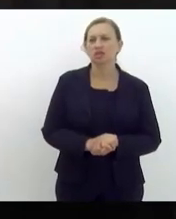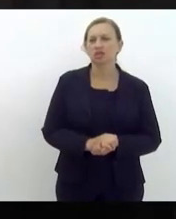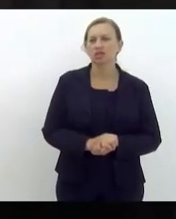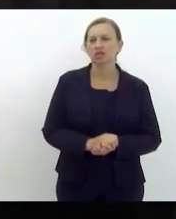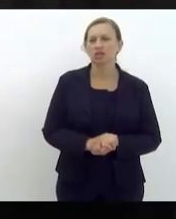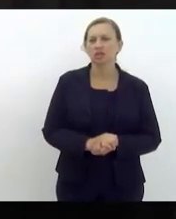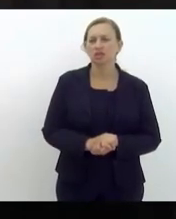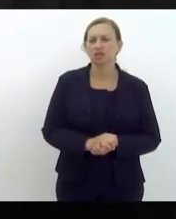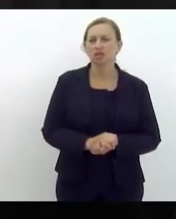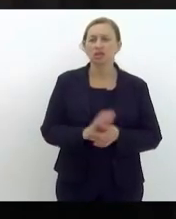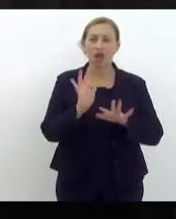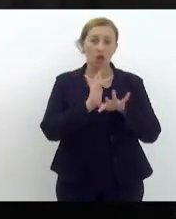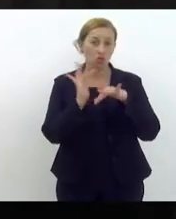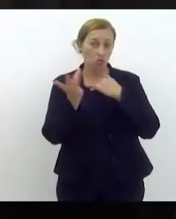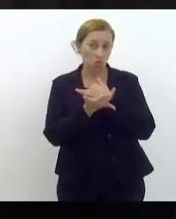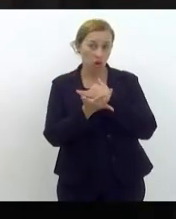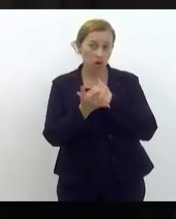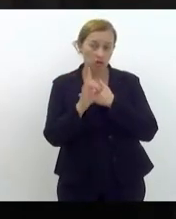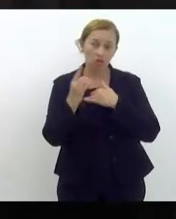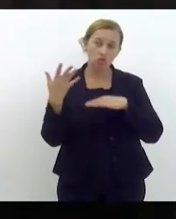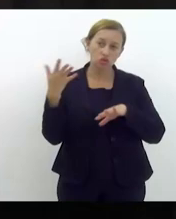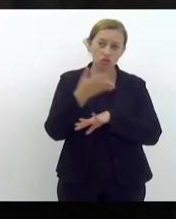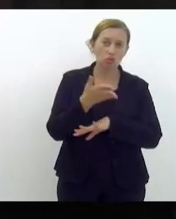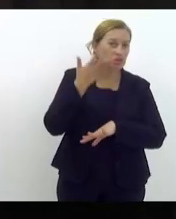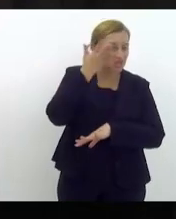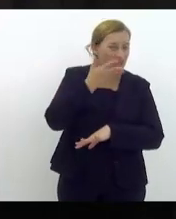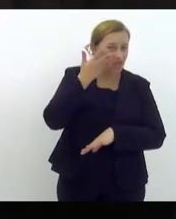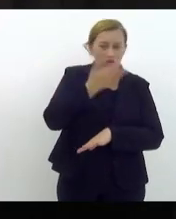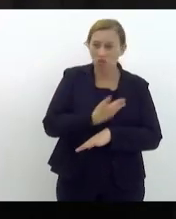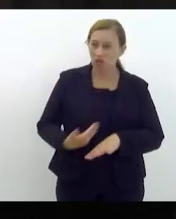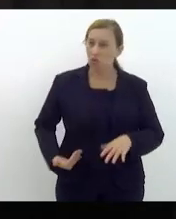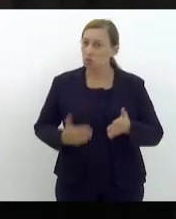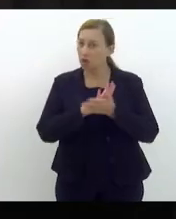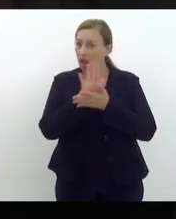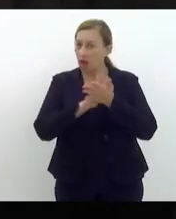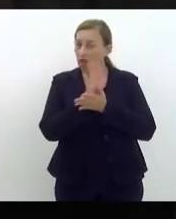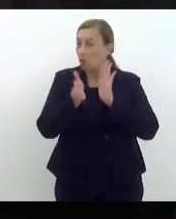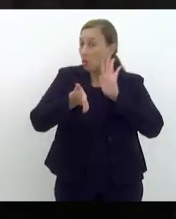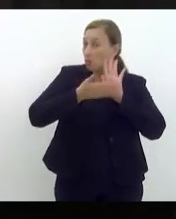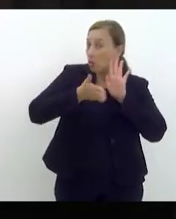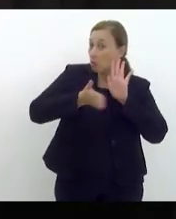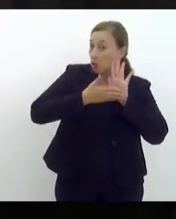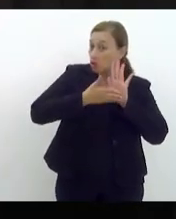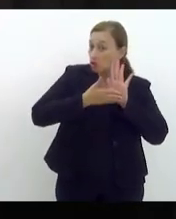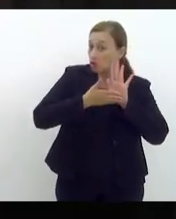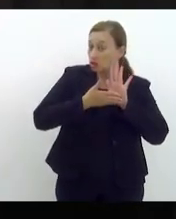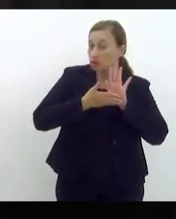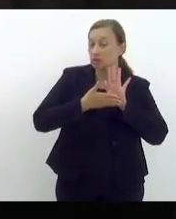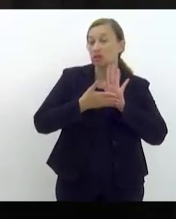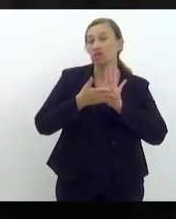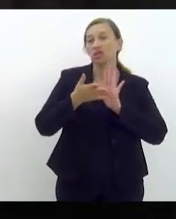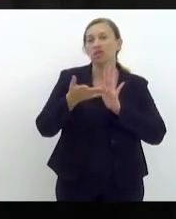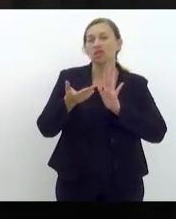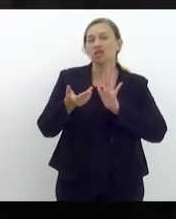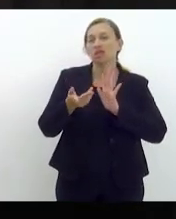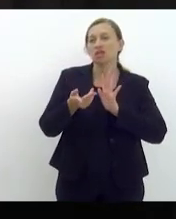nas redes sociais Até porque não chegou nenhuma mensagem uma proposta que oralmente